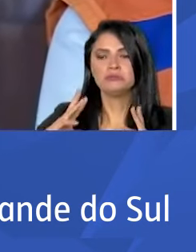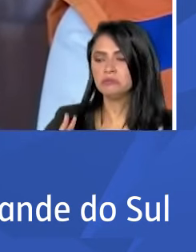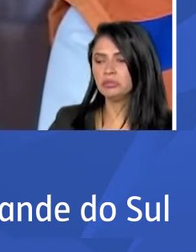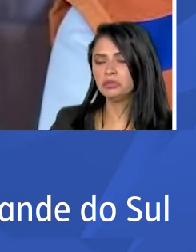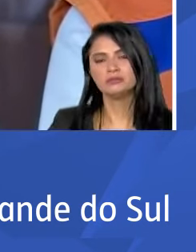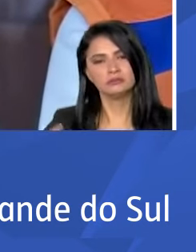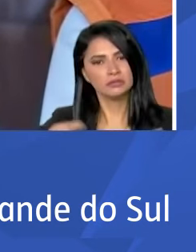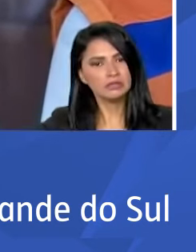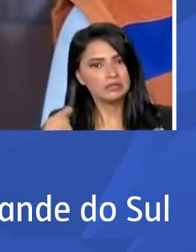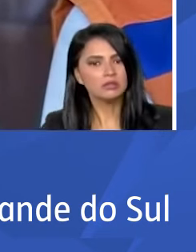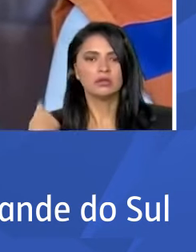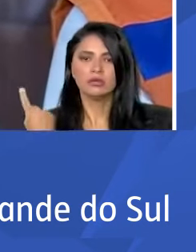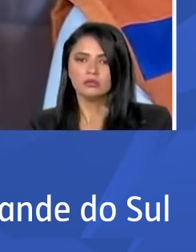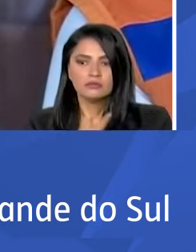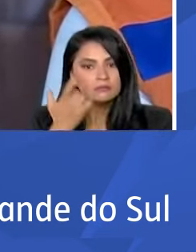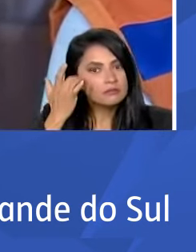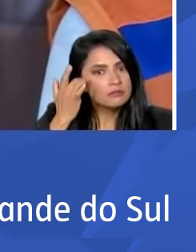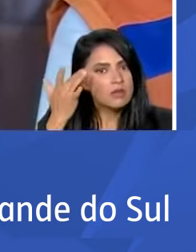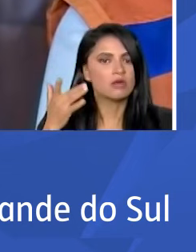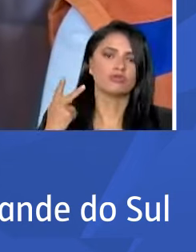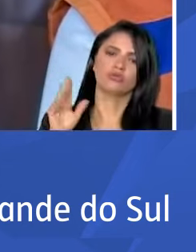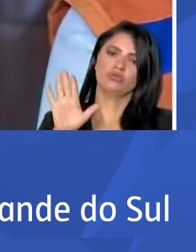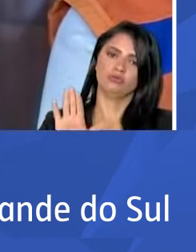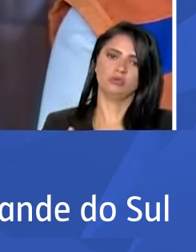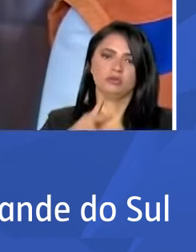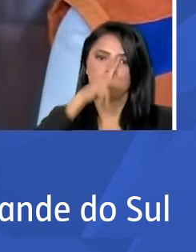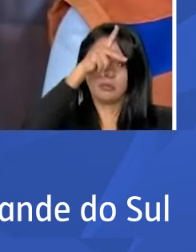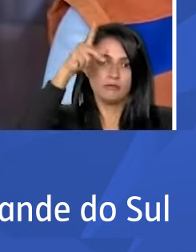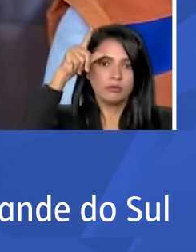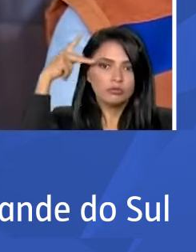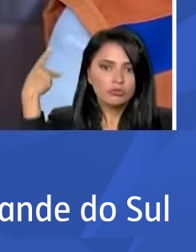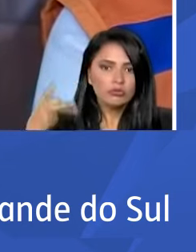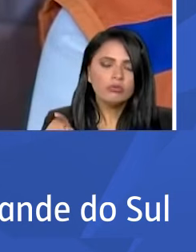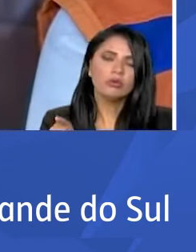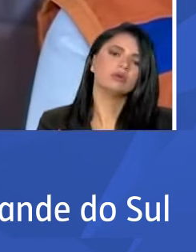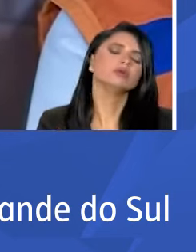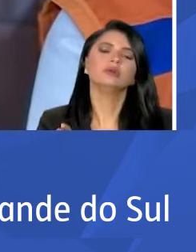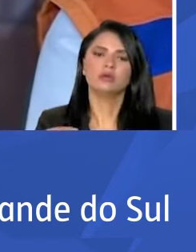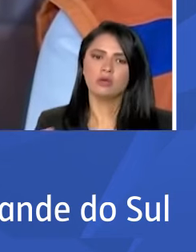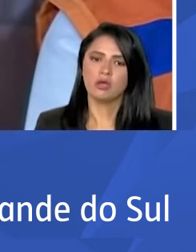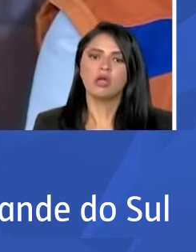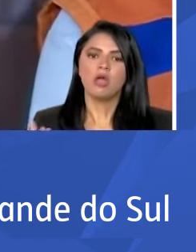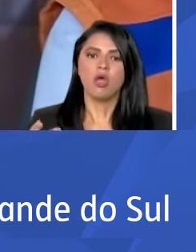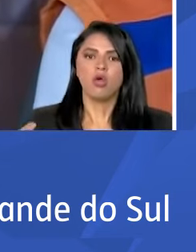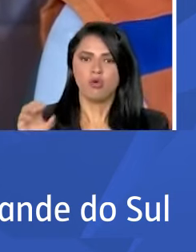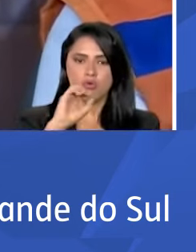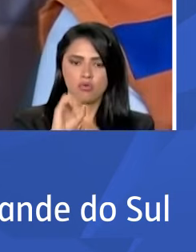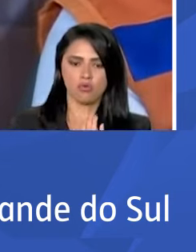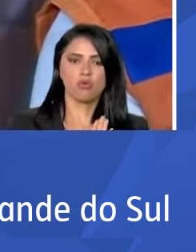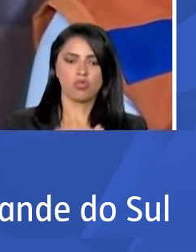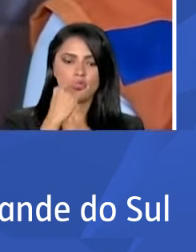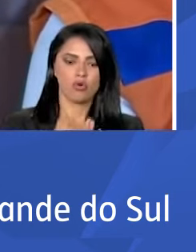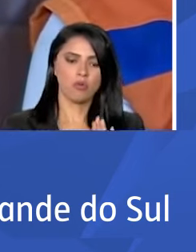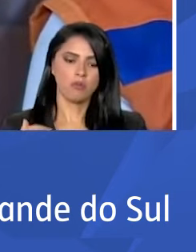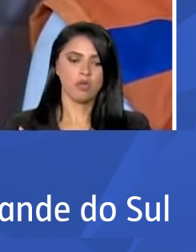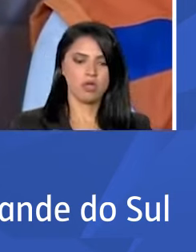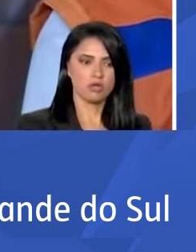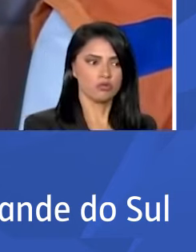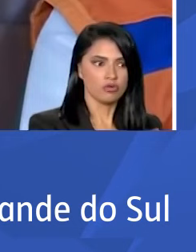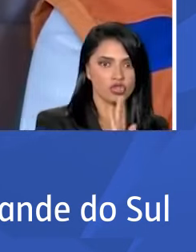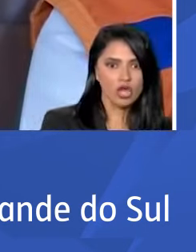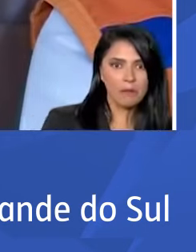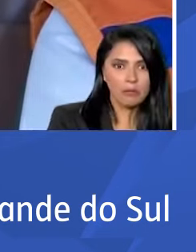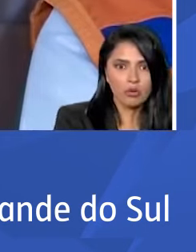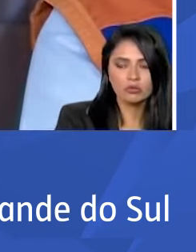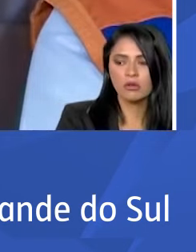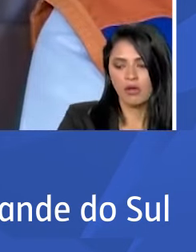Então, nós estamos facilitando a vida das prefeituras muito. Mediante o ofício, já vai imediatamente o dinheiro para